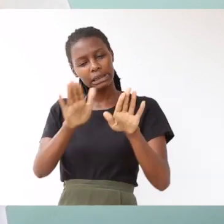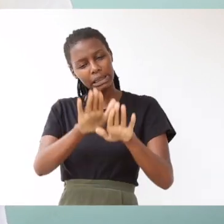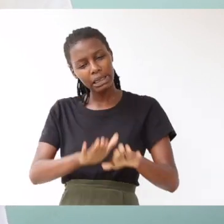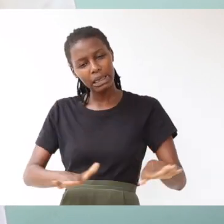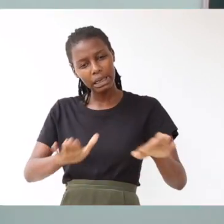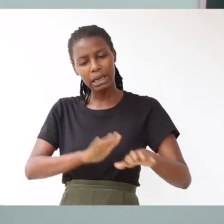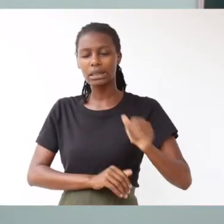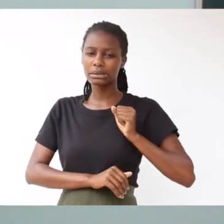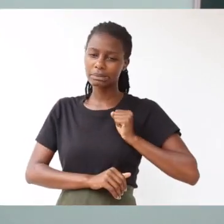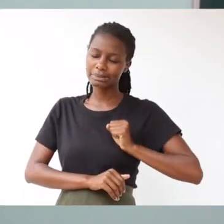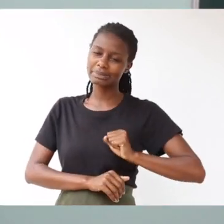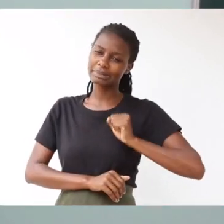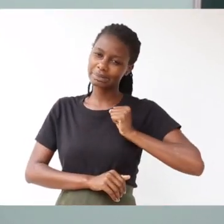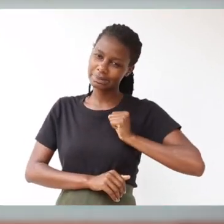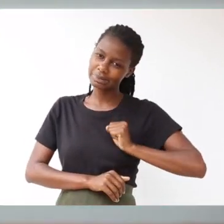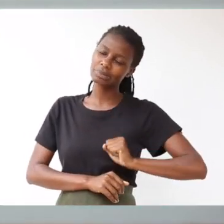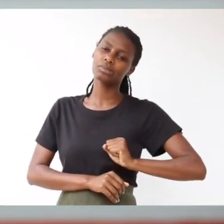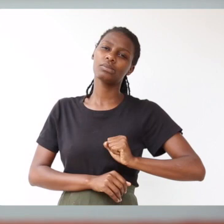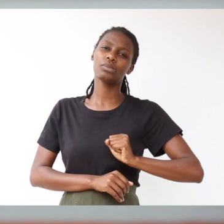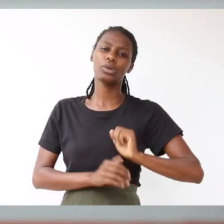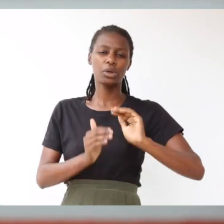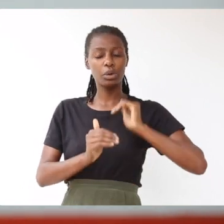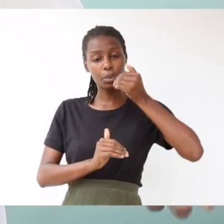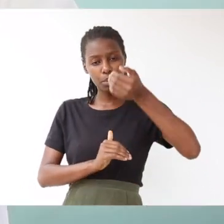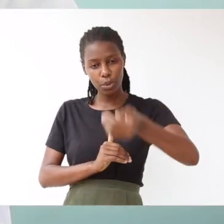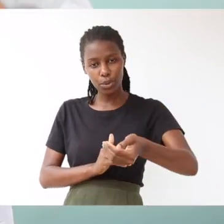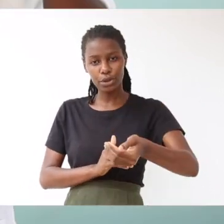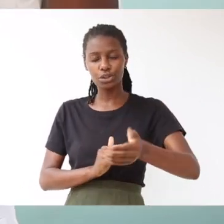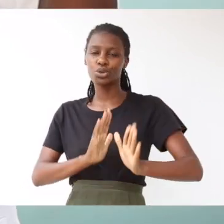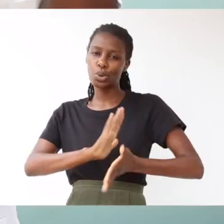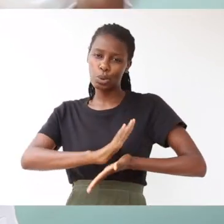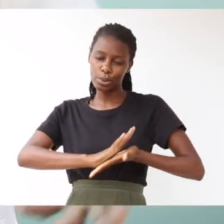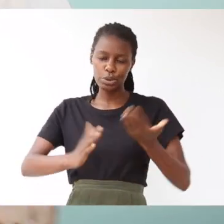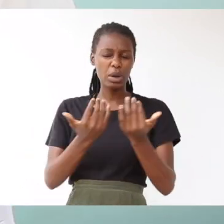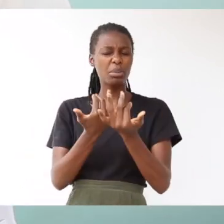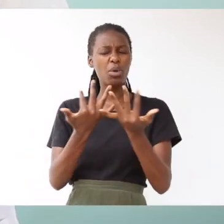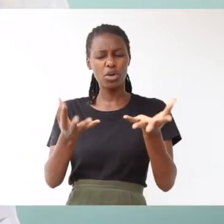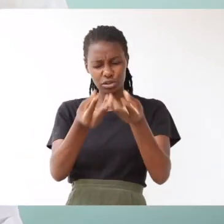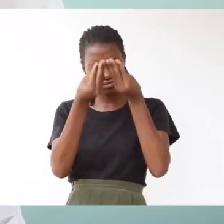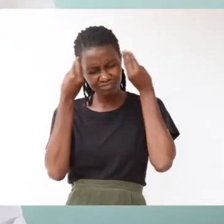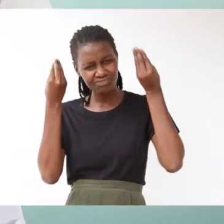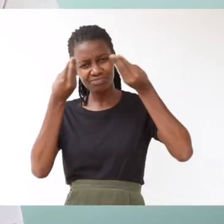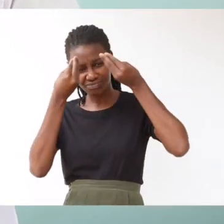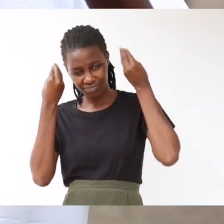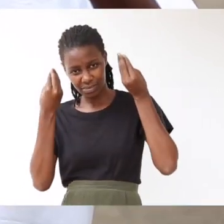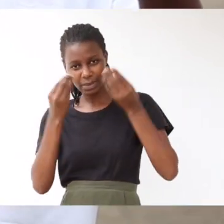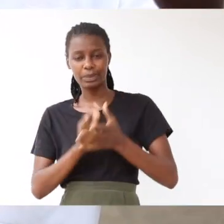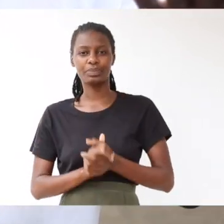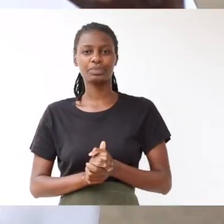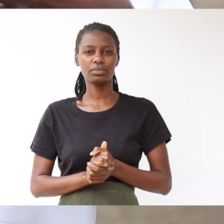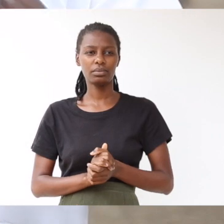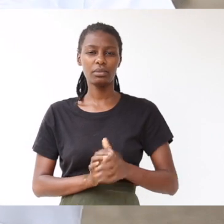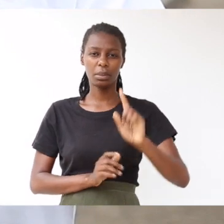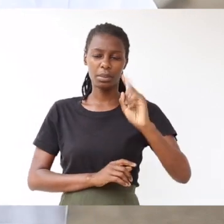calma, aqui é preciso paciência. Depois disso, tivemos muitas formações. Primeiro